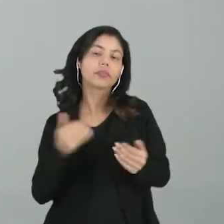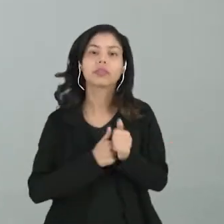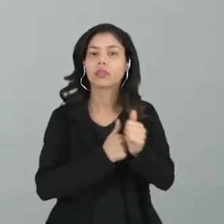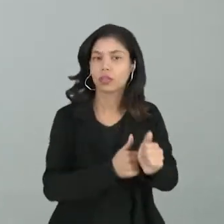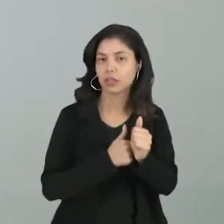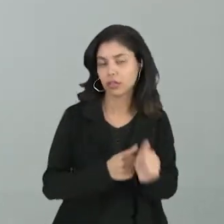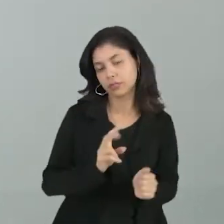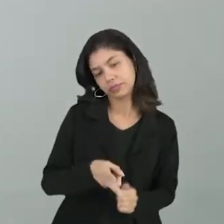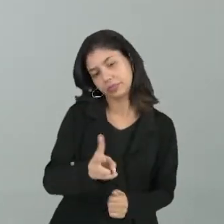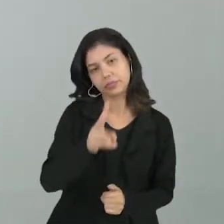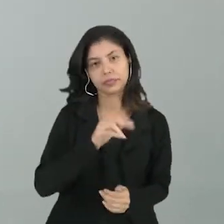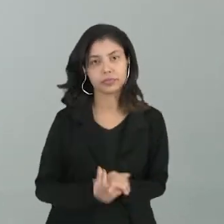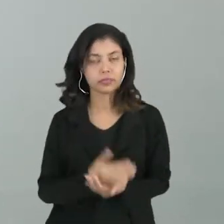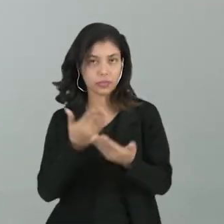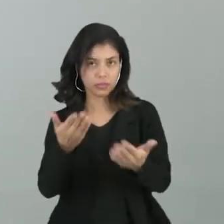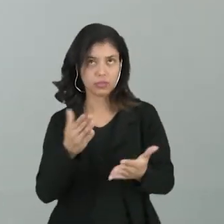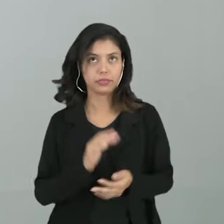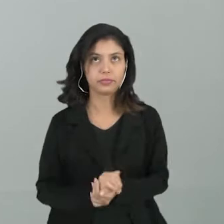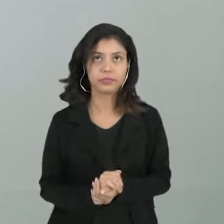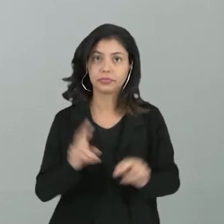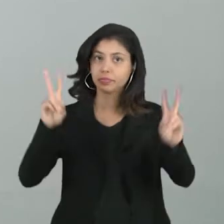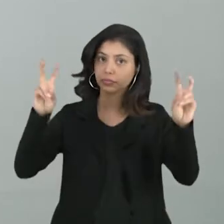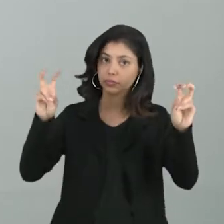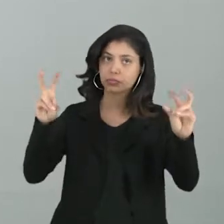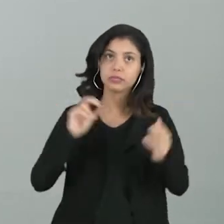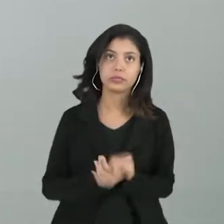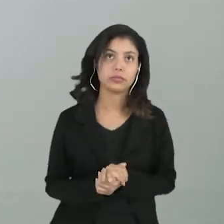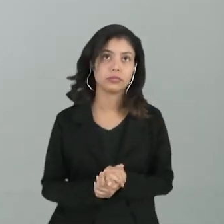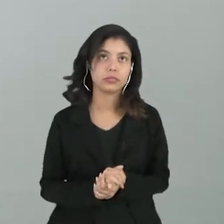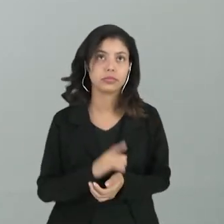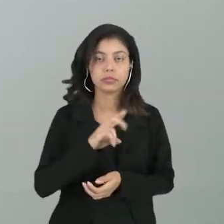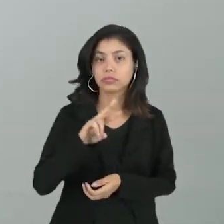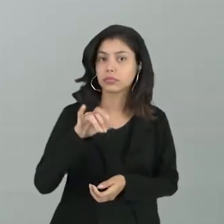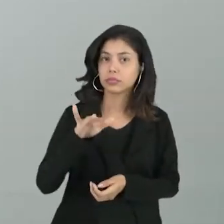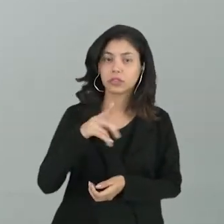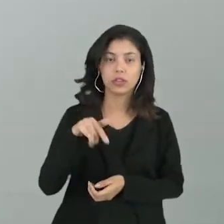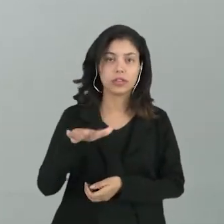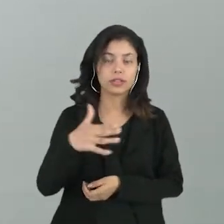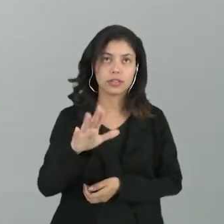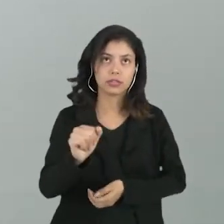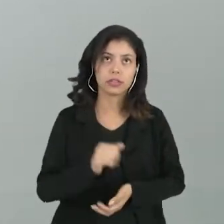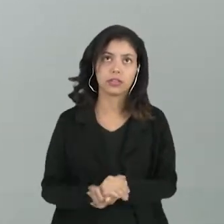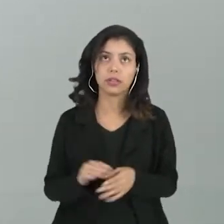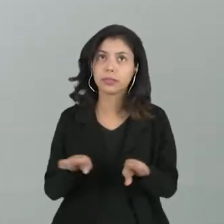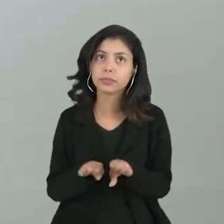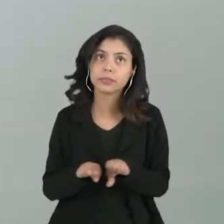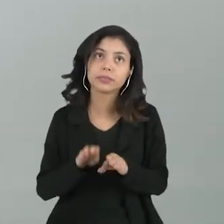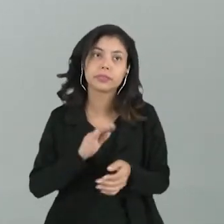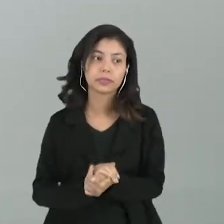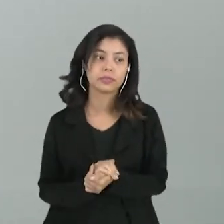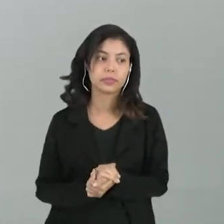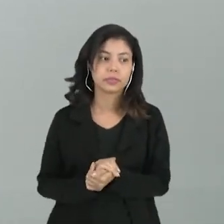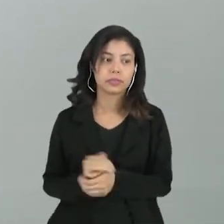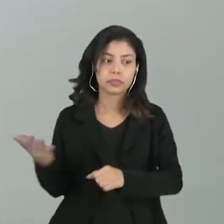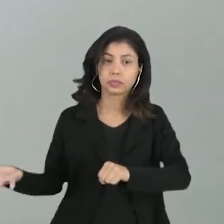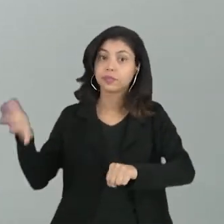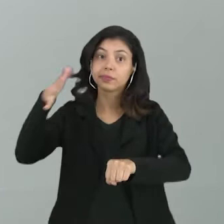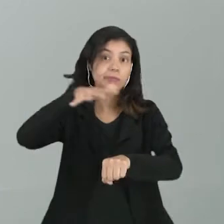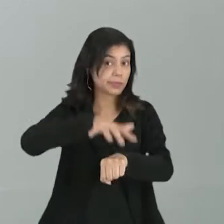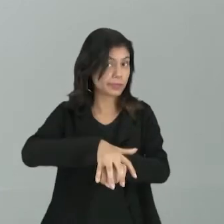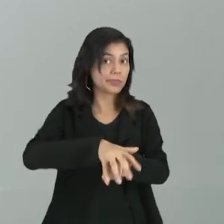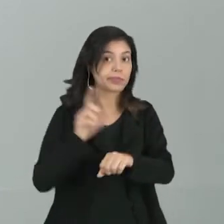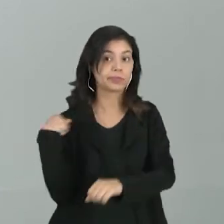seguindo, né? Aí a temática da colonização que nós iniciamos aí nas aulas passadas acerca do nosso